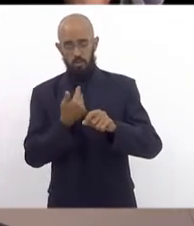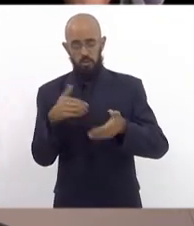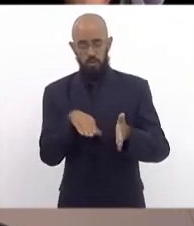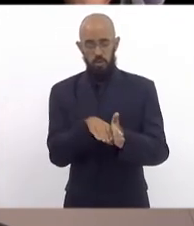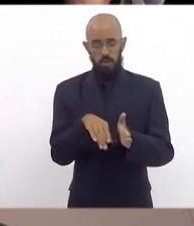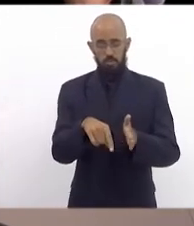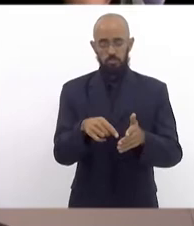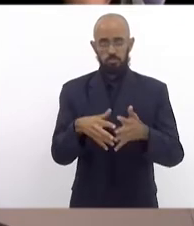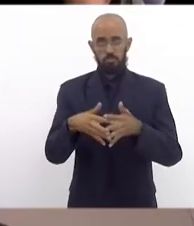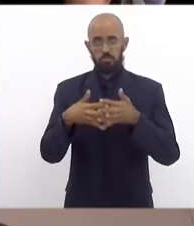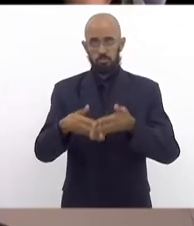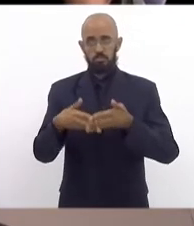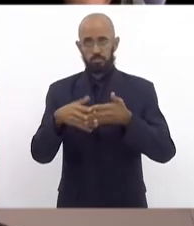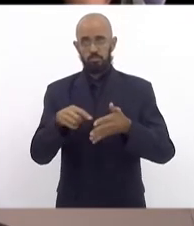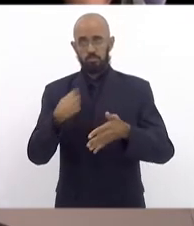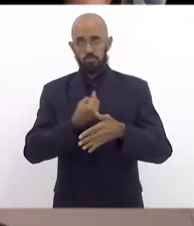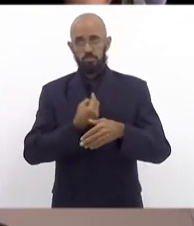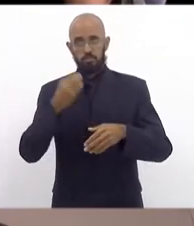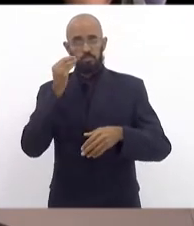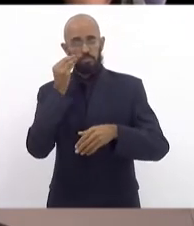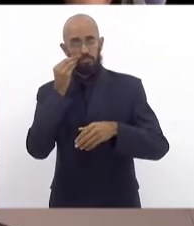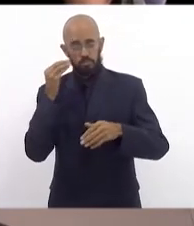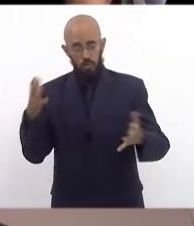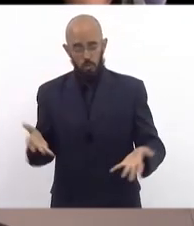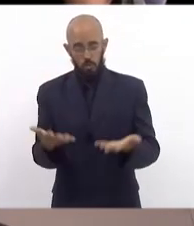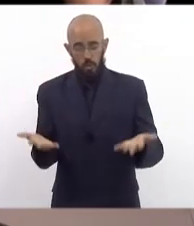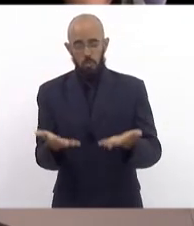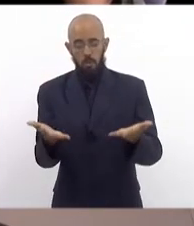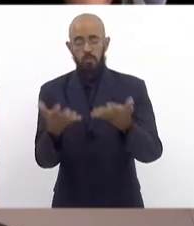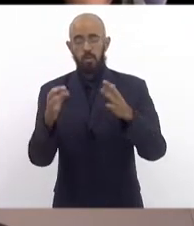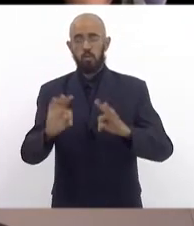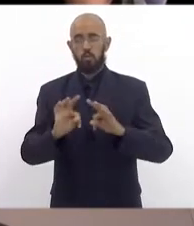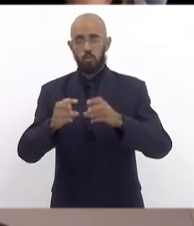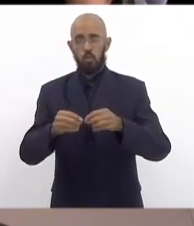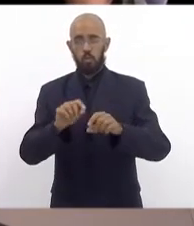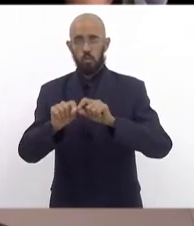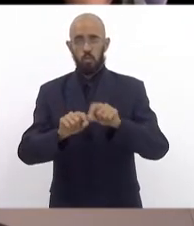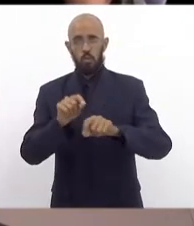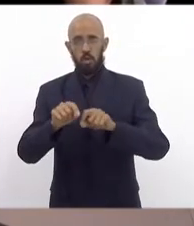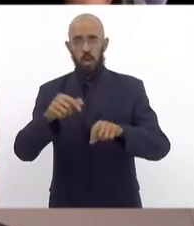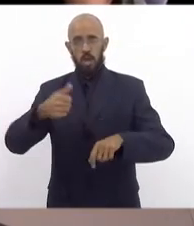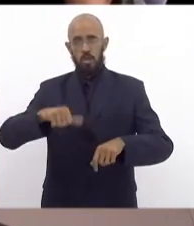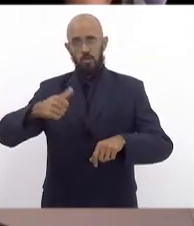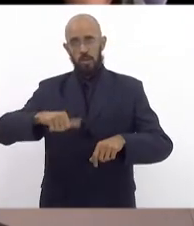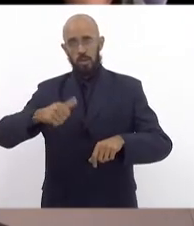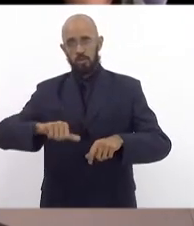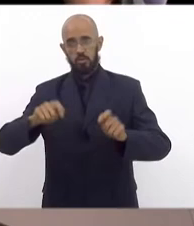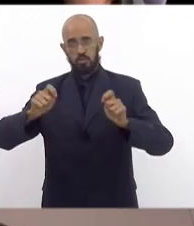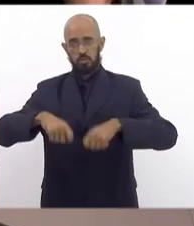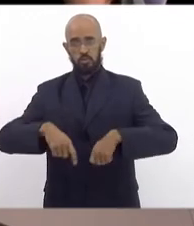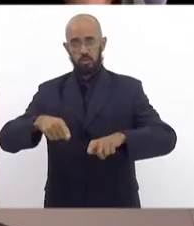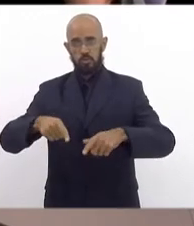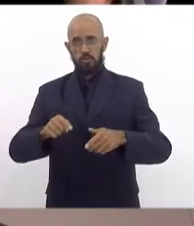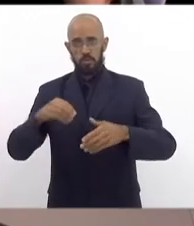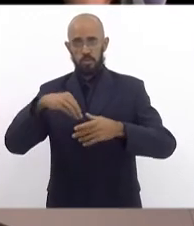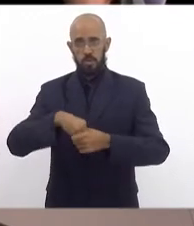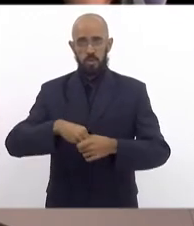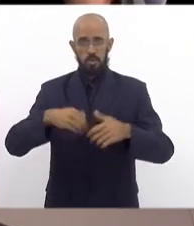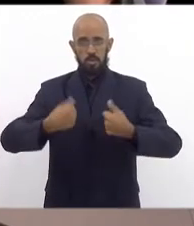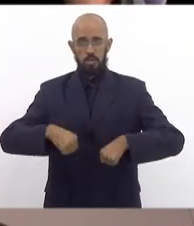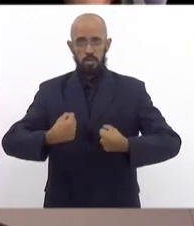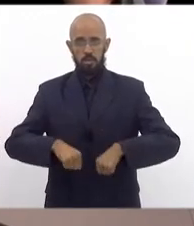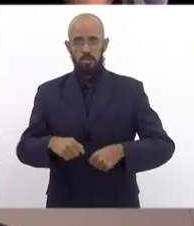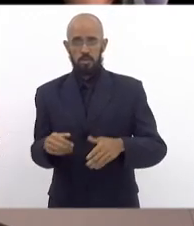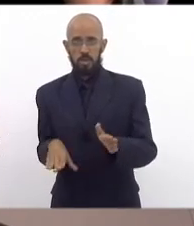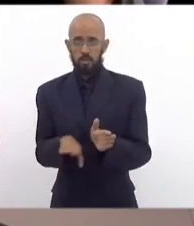hoje ou está tentando e promovendo toda as análises possíveis dentro das demandas